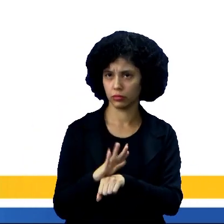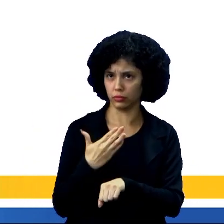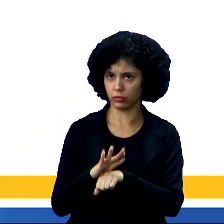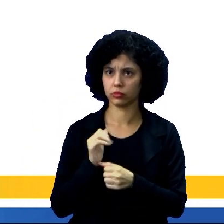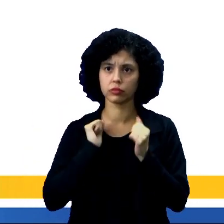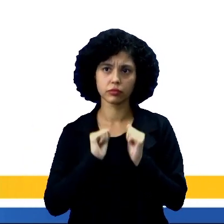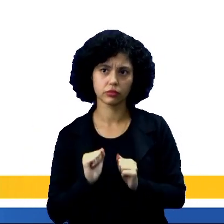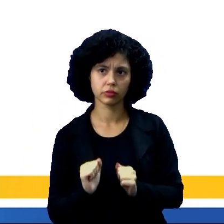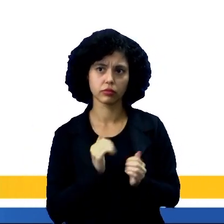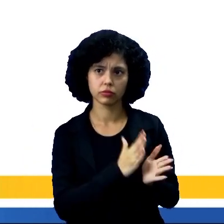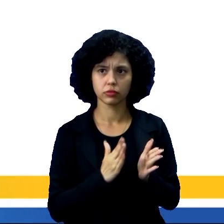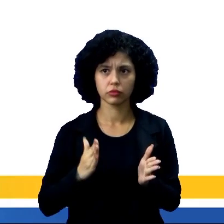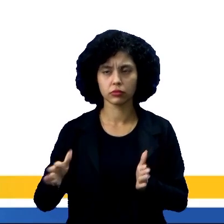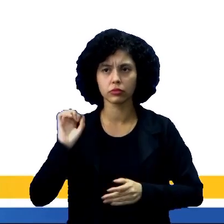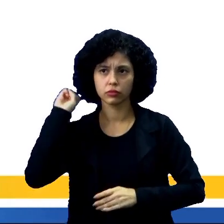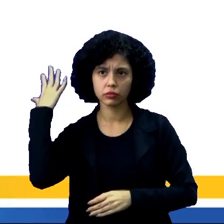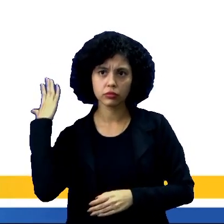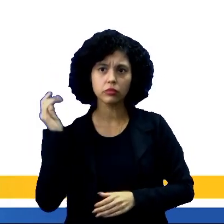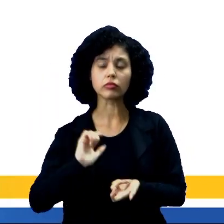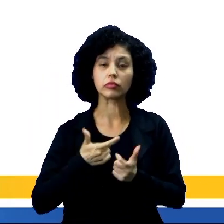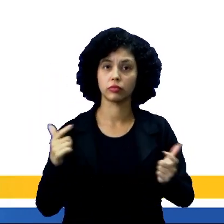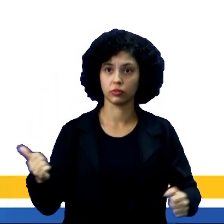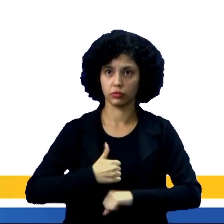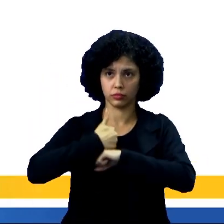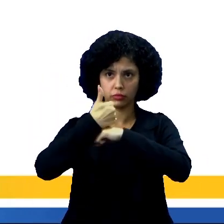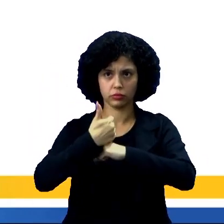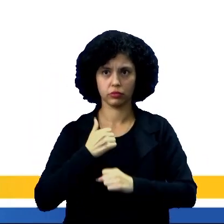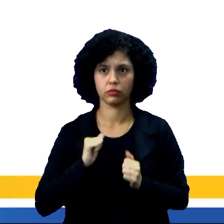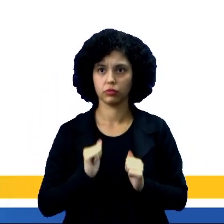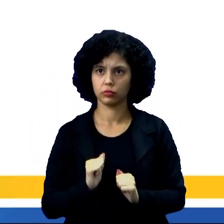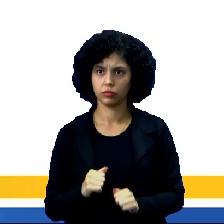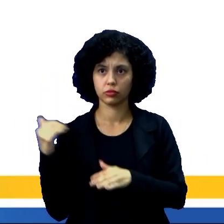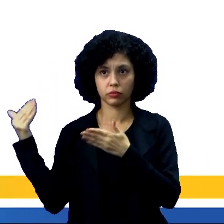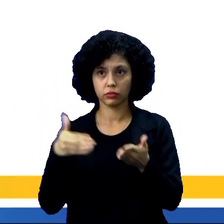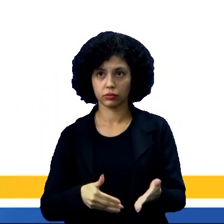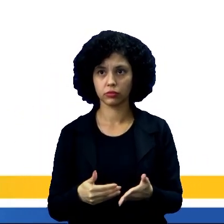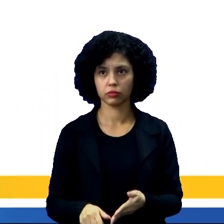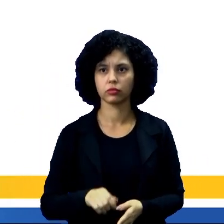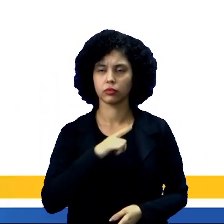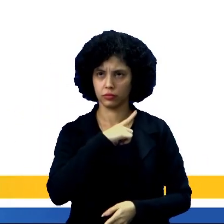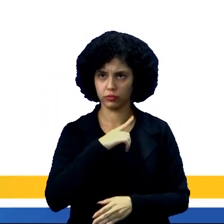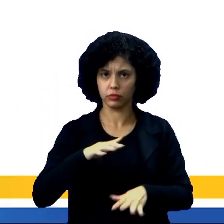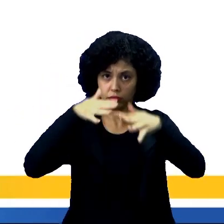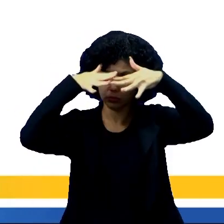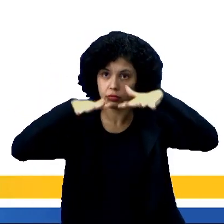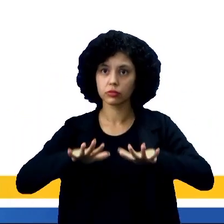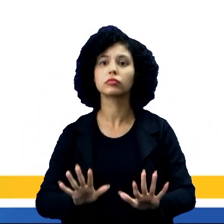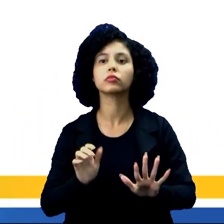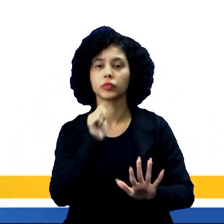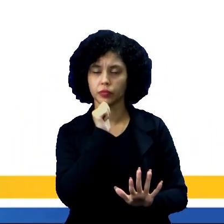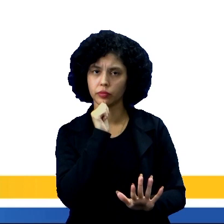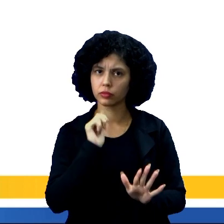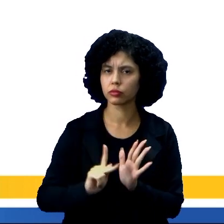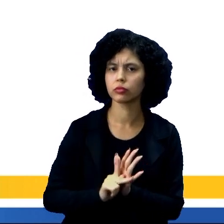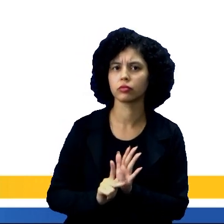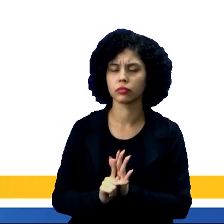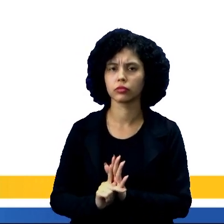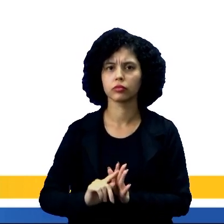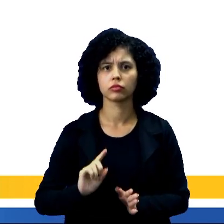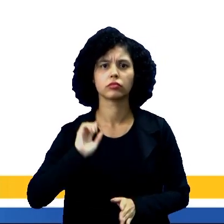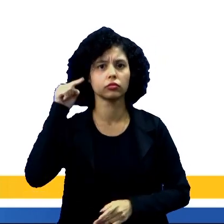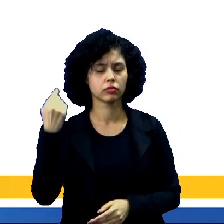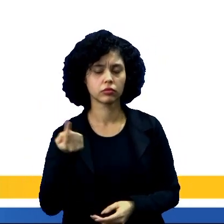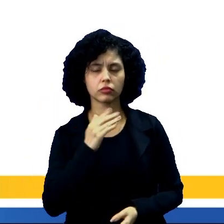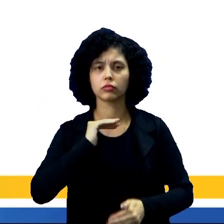exercitação pode passar a ser efetuada com elevado grau de qualidade, podendo chegar à automatização naturalmente. Então é aquilo que a gente